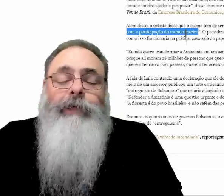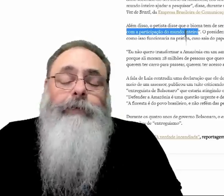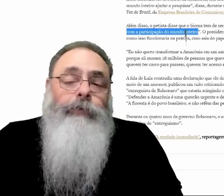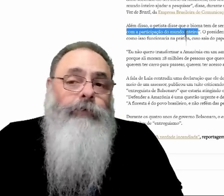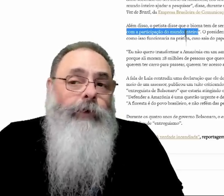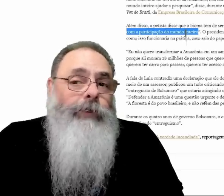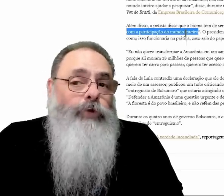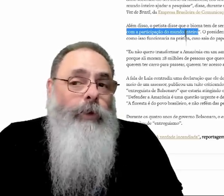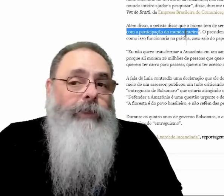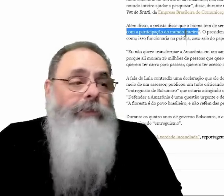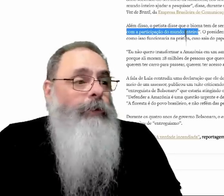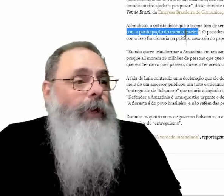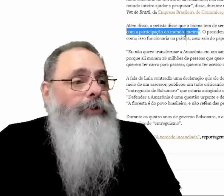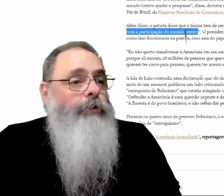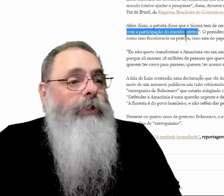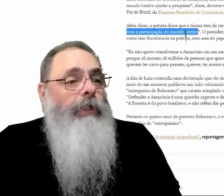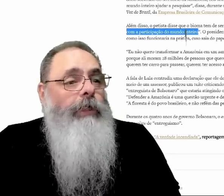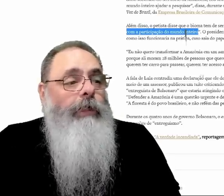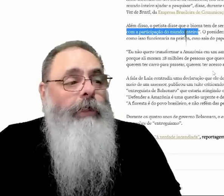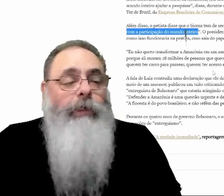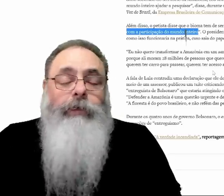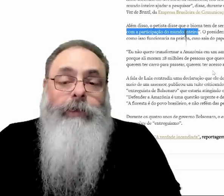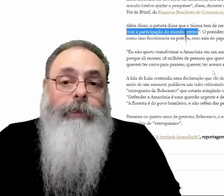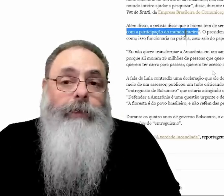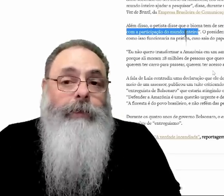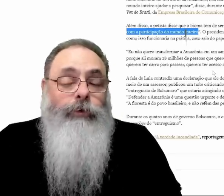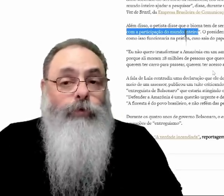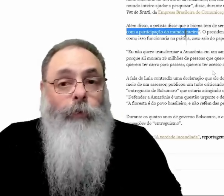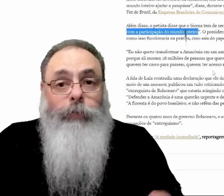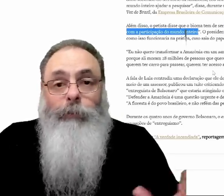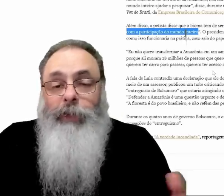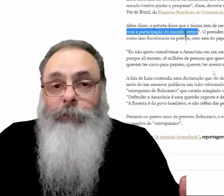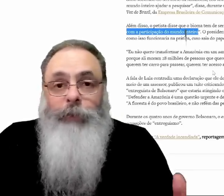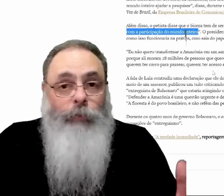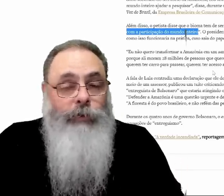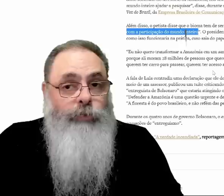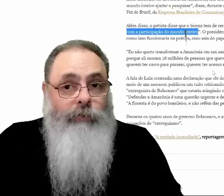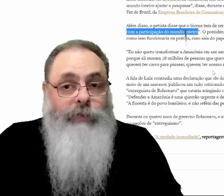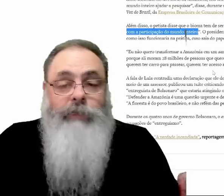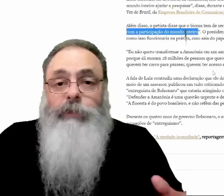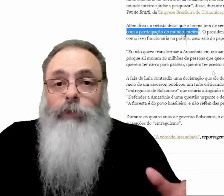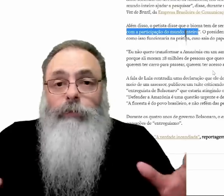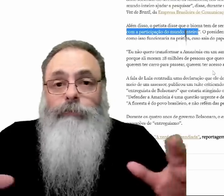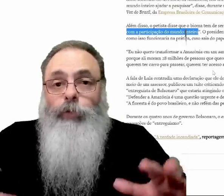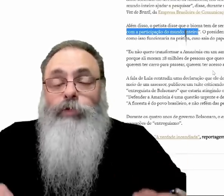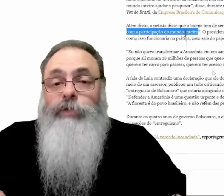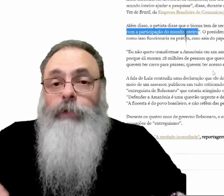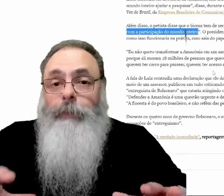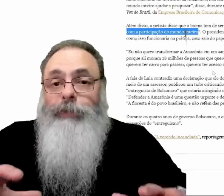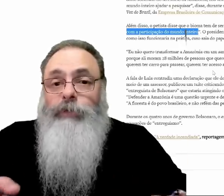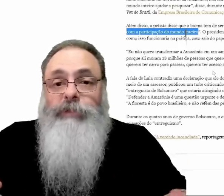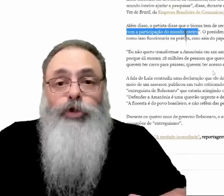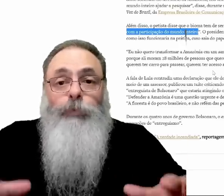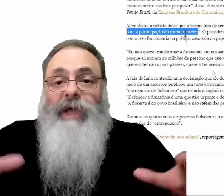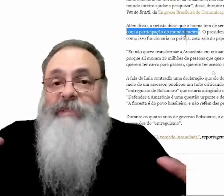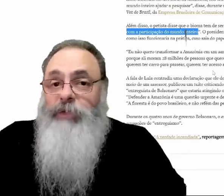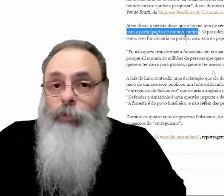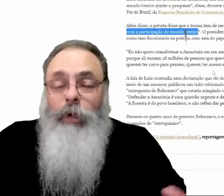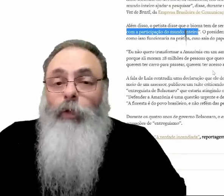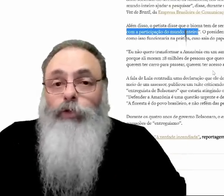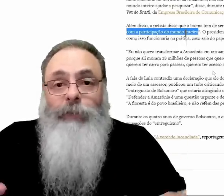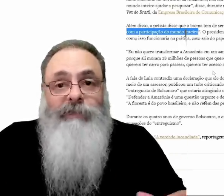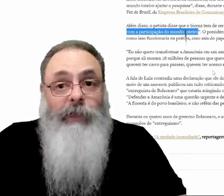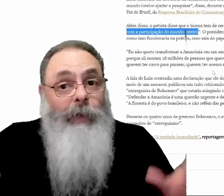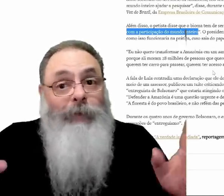no final das contas eu acho que isso é um problema porque como eu disse para vocês eu não tô dizendo que a amazônia seja do Brasil